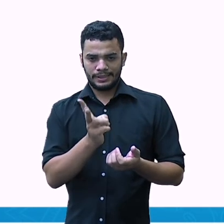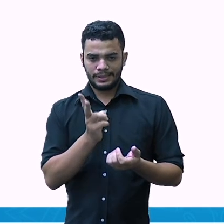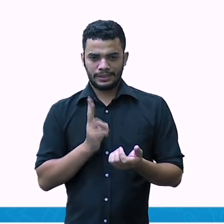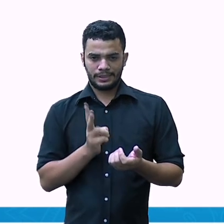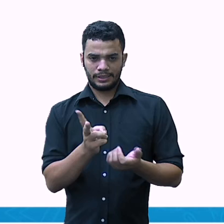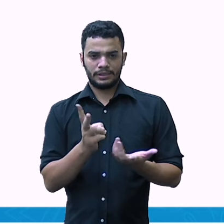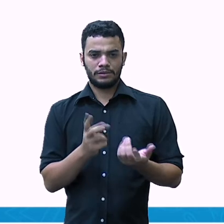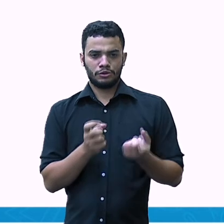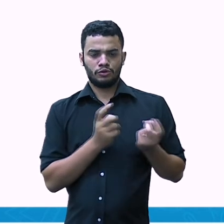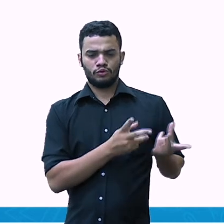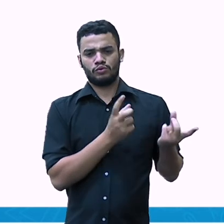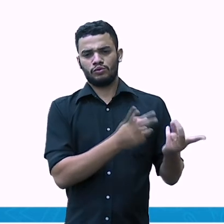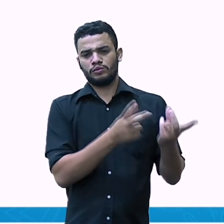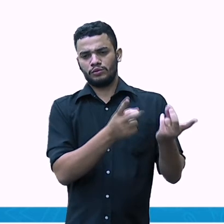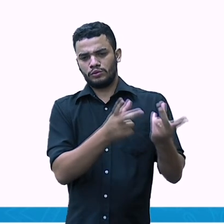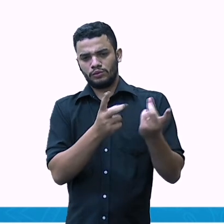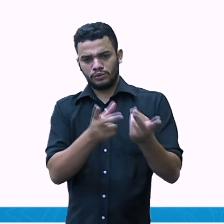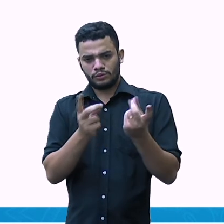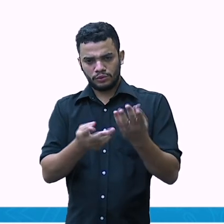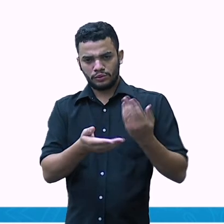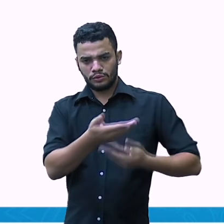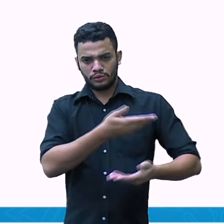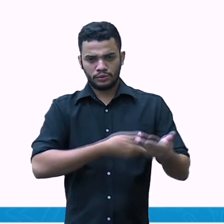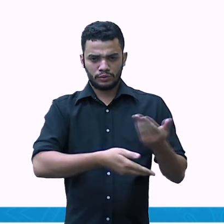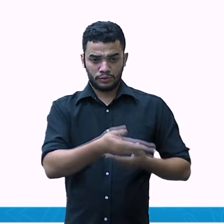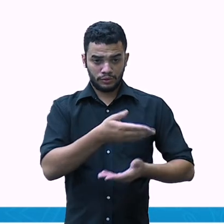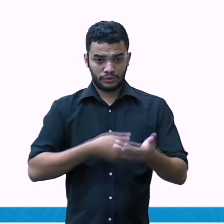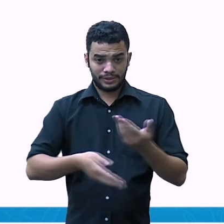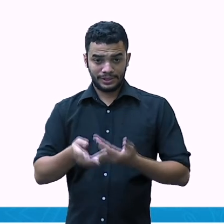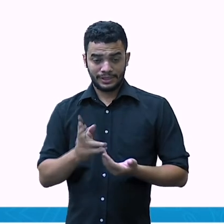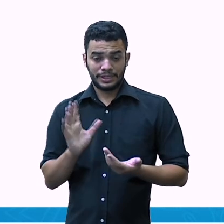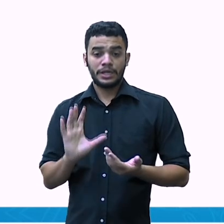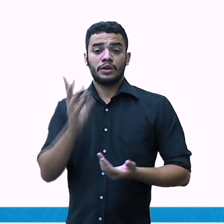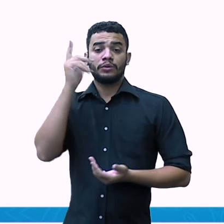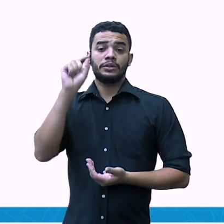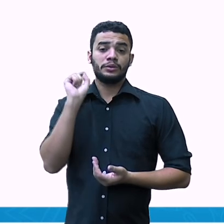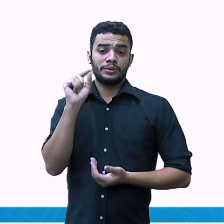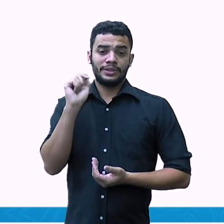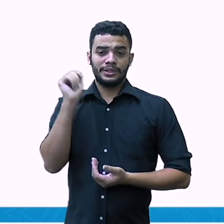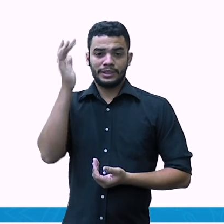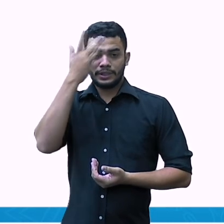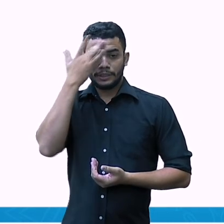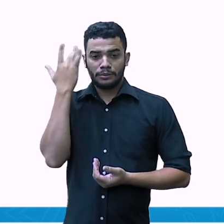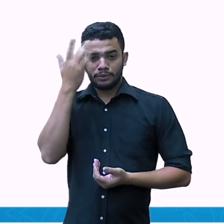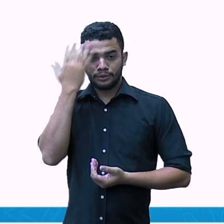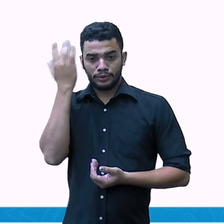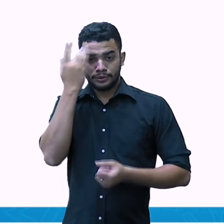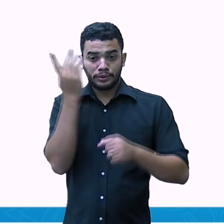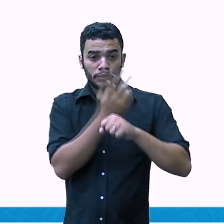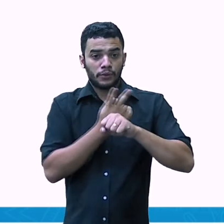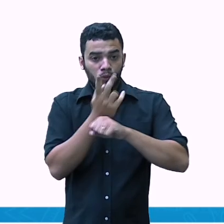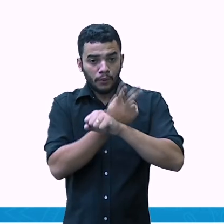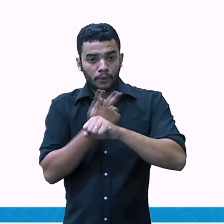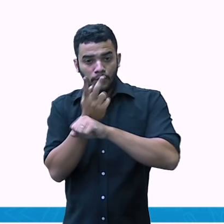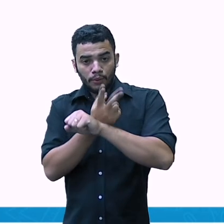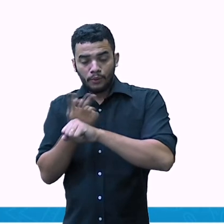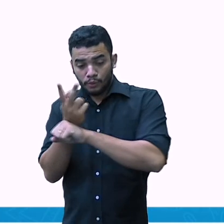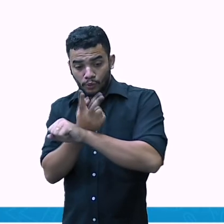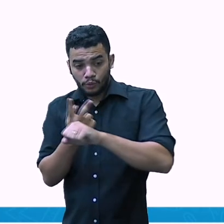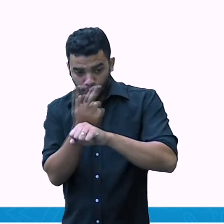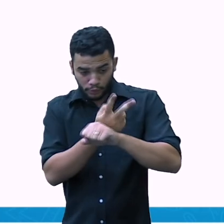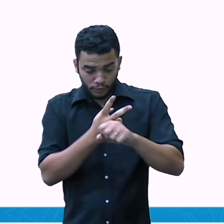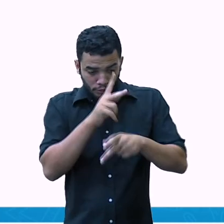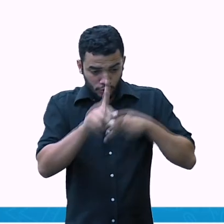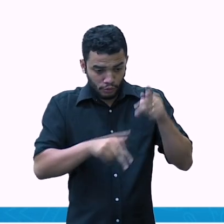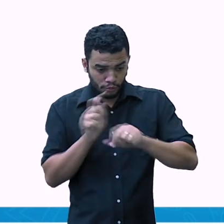população interessada nessas características. A que tipo de cidade se refere o fragmento acima? É